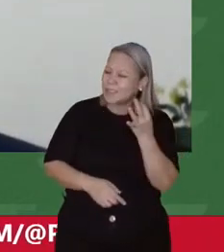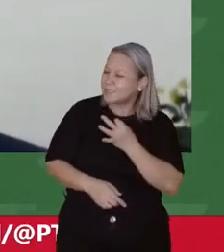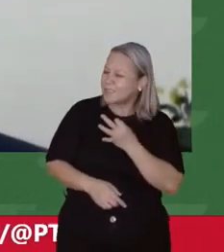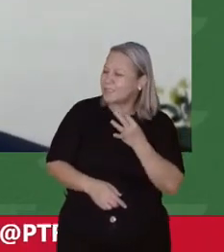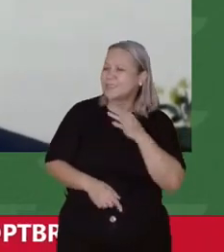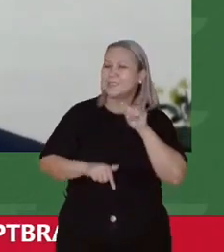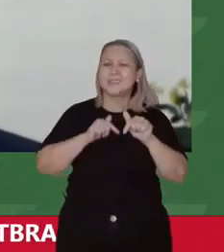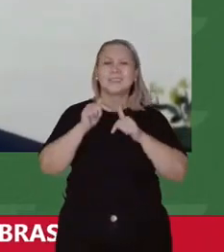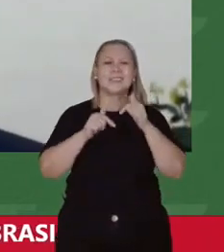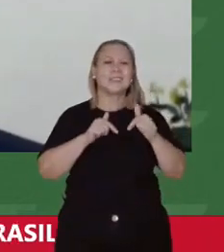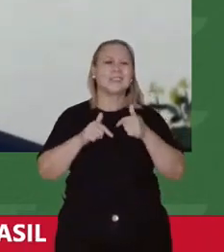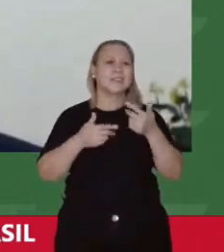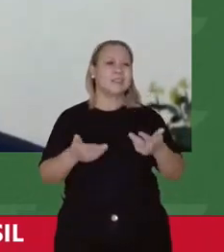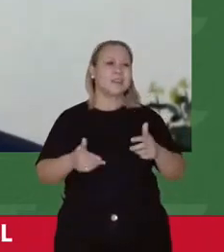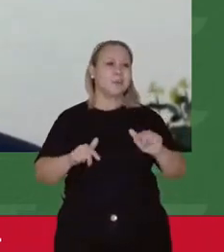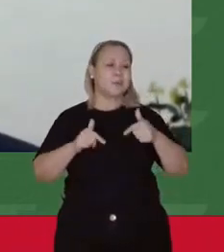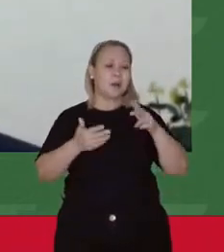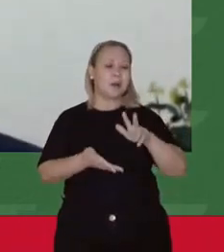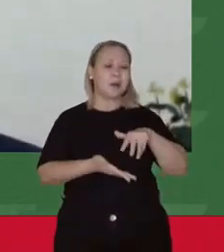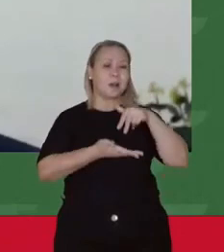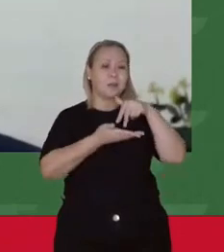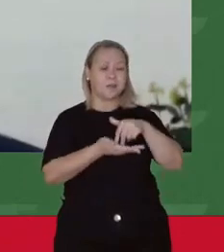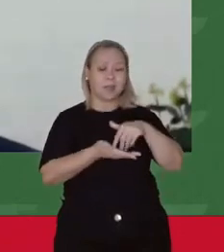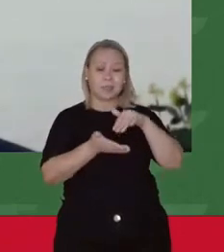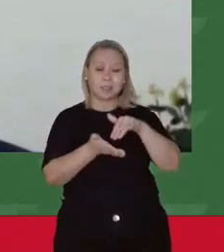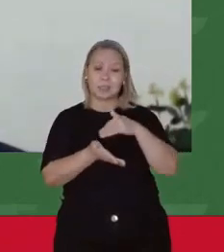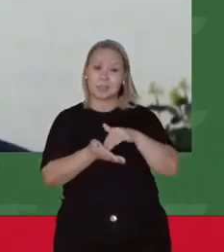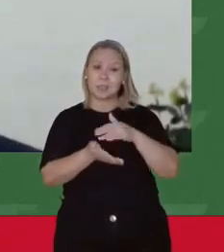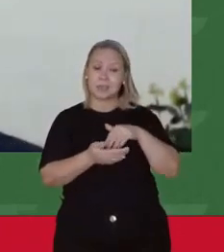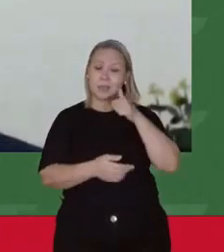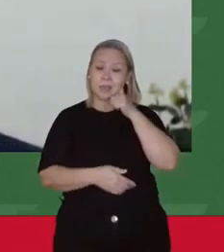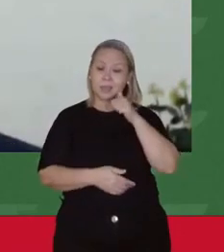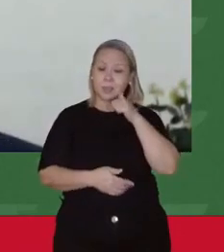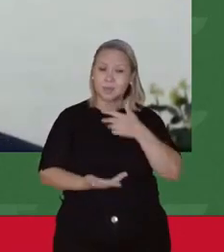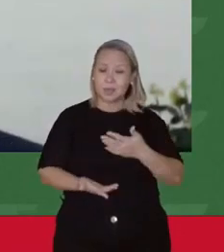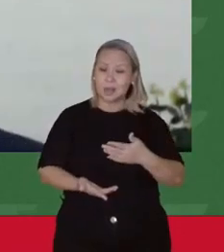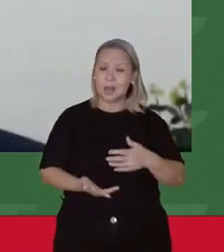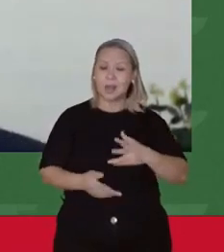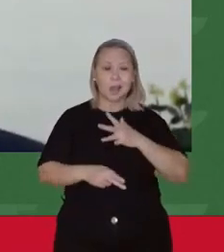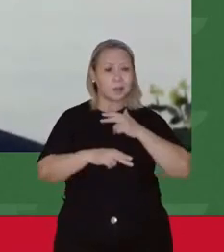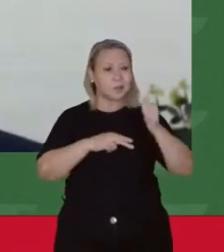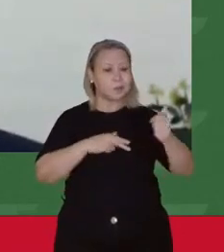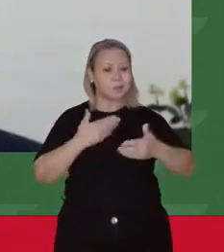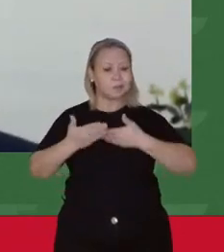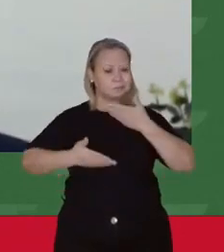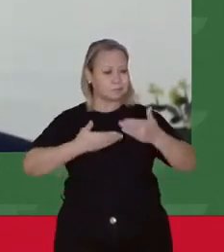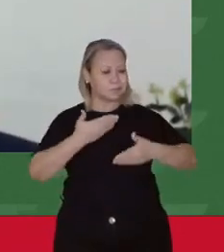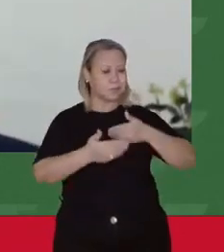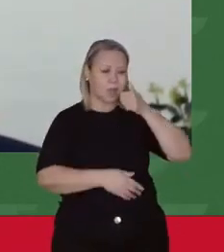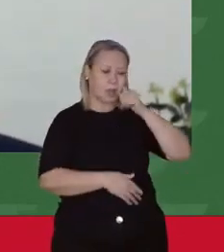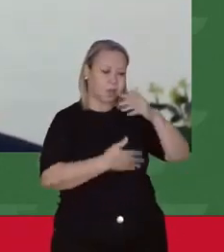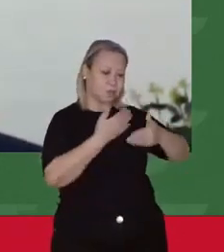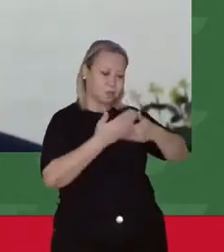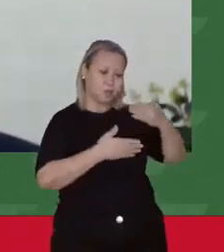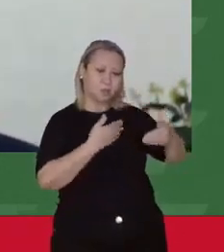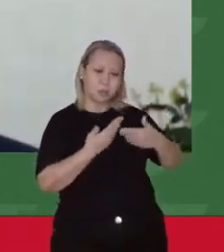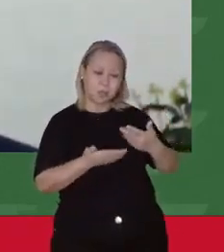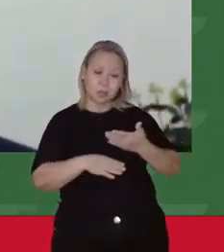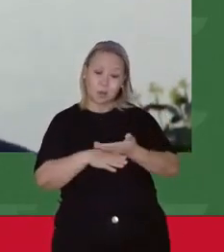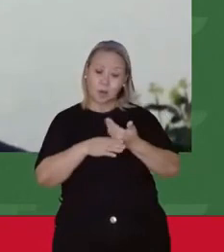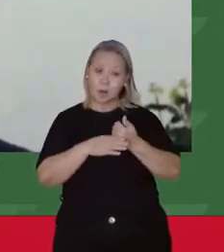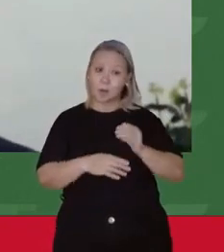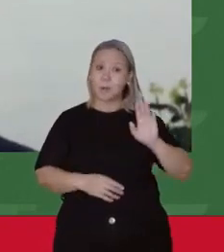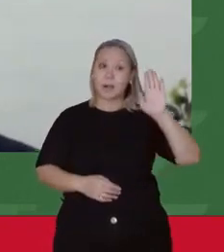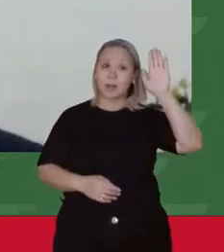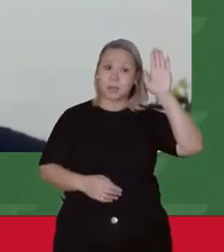Secretaria de Mulheres, desejar sucesso no projeto Elas por Elas, que possa, de fato, aí, multiplicar inúmeras pré-candidatas